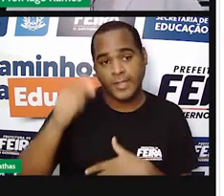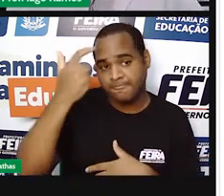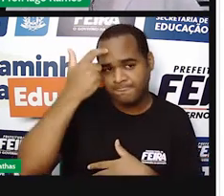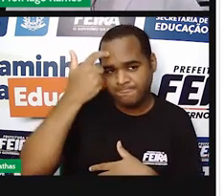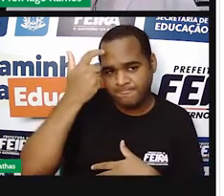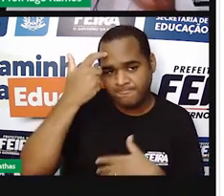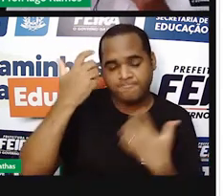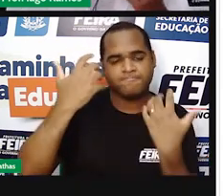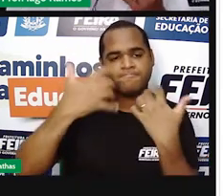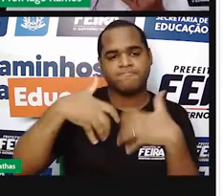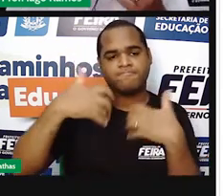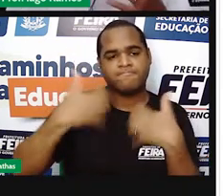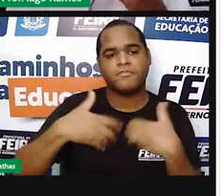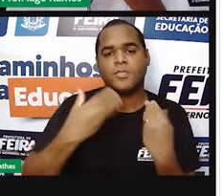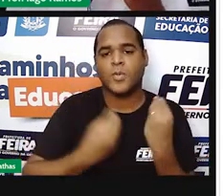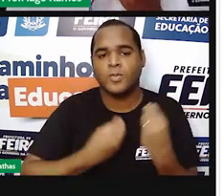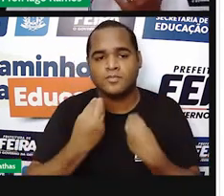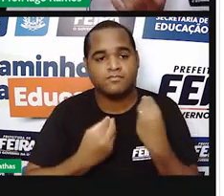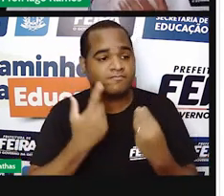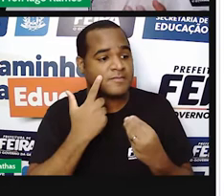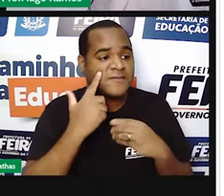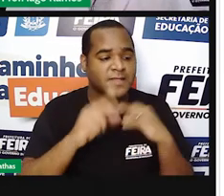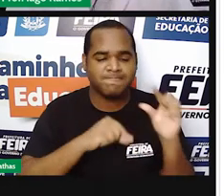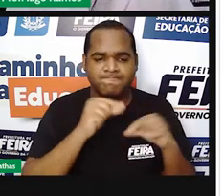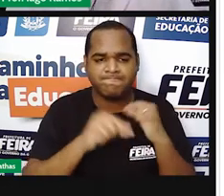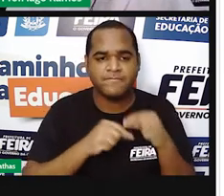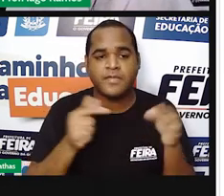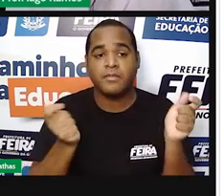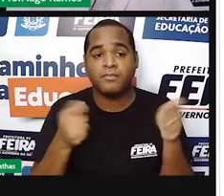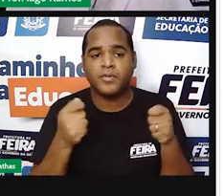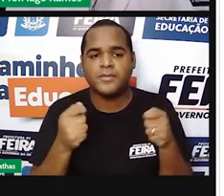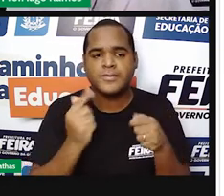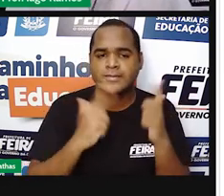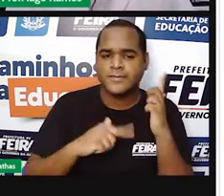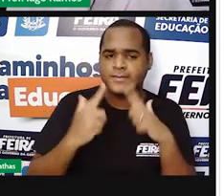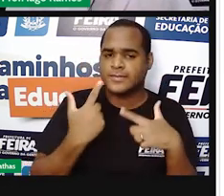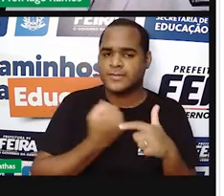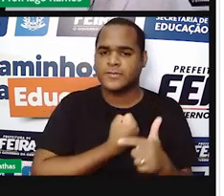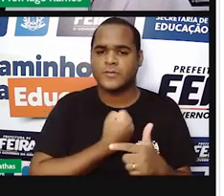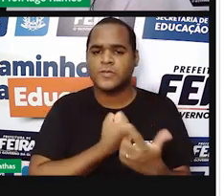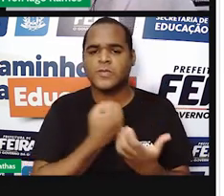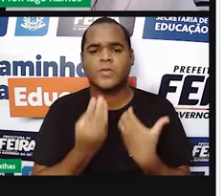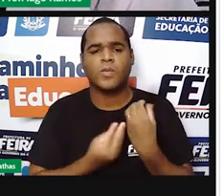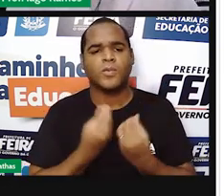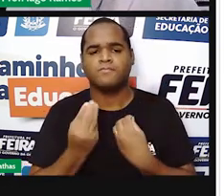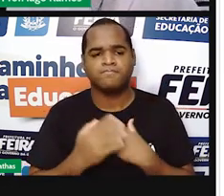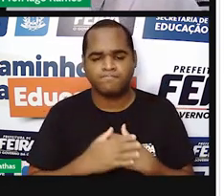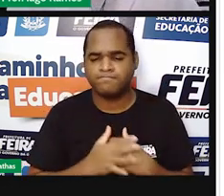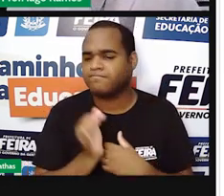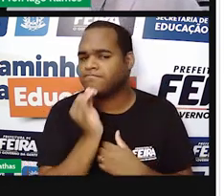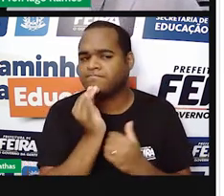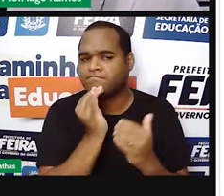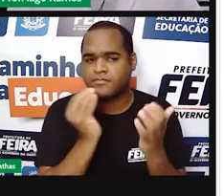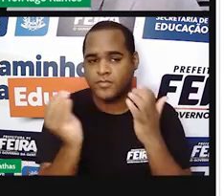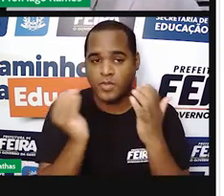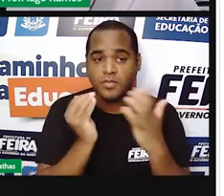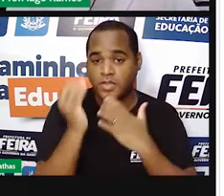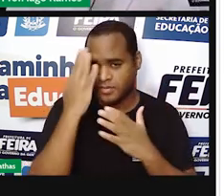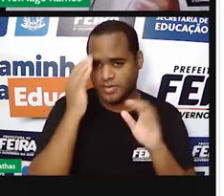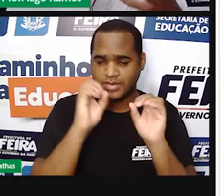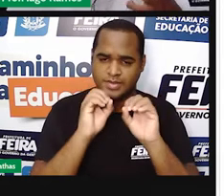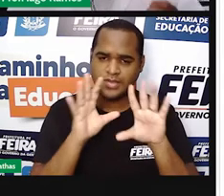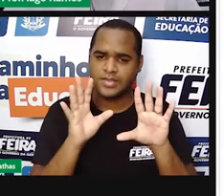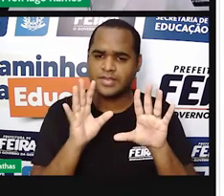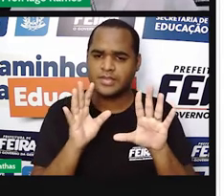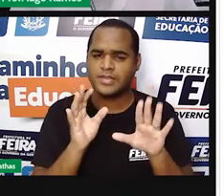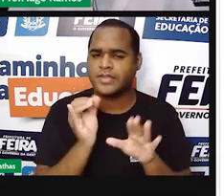Pense comigo assim a gente vai analisar possibilidades né bom então por exemplo é